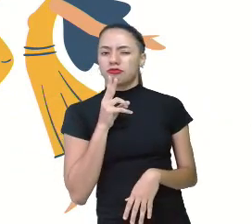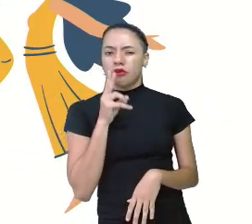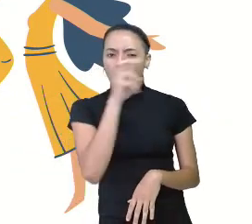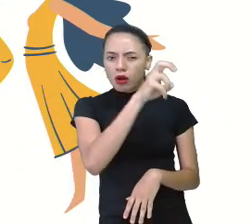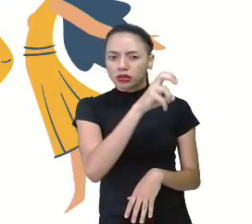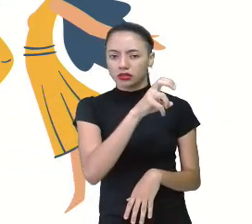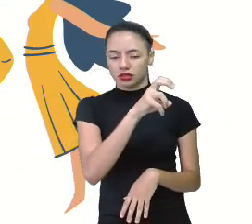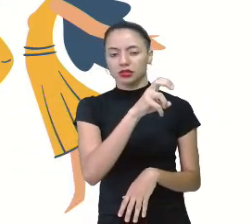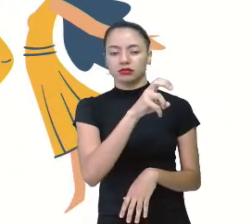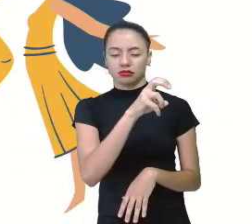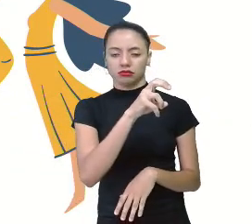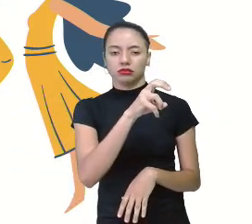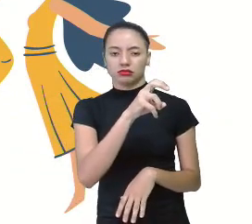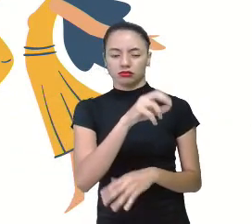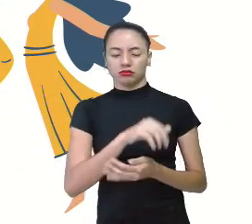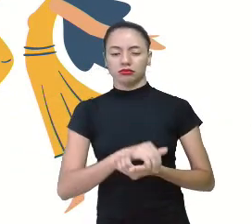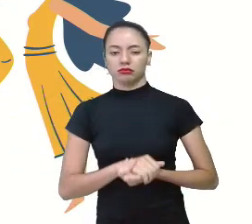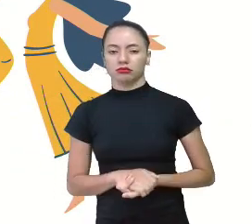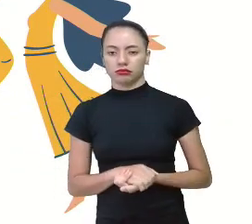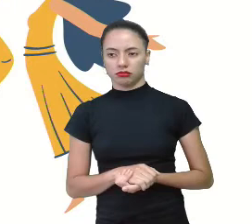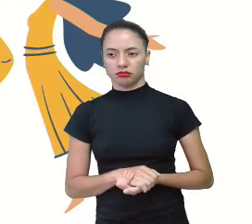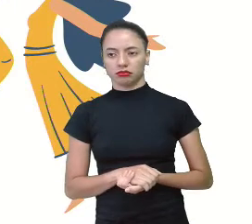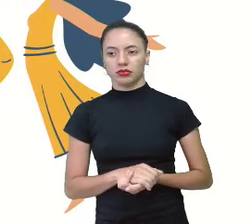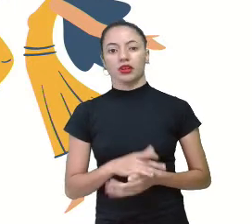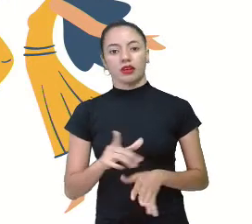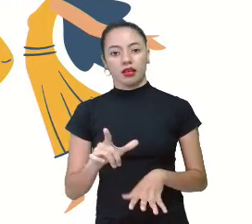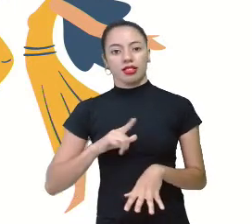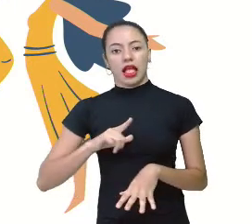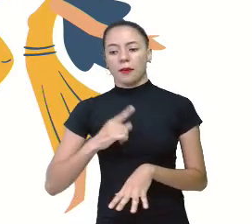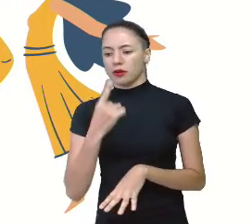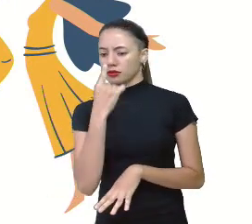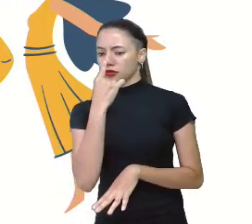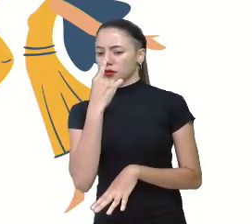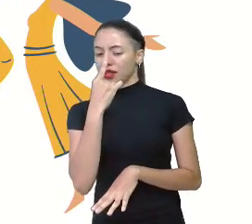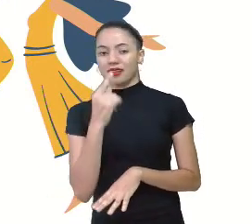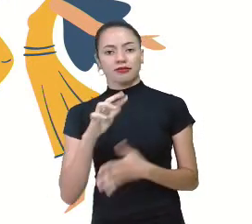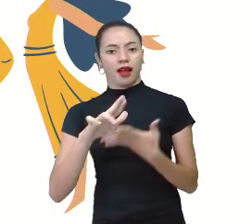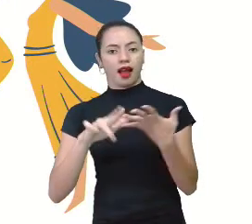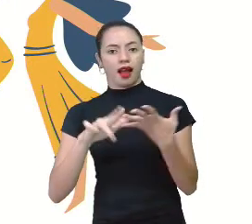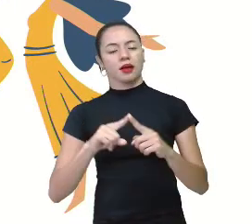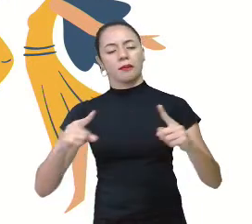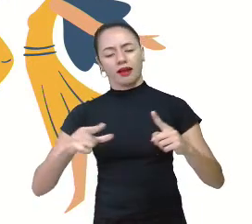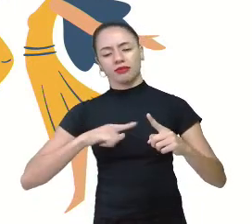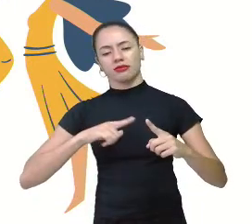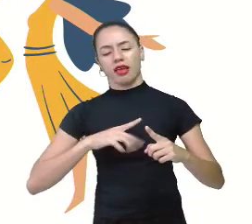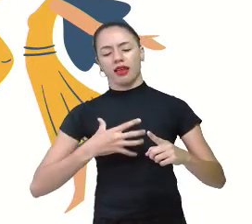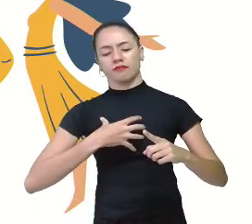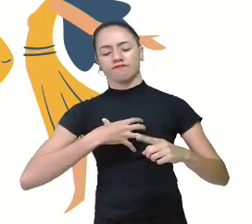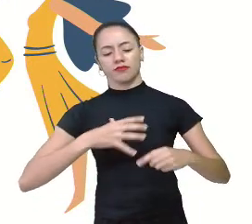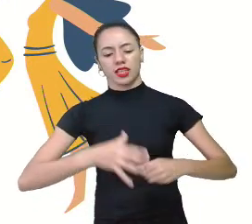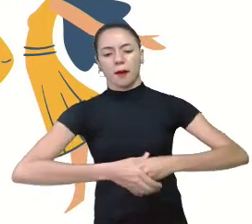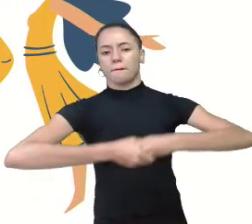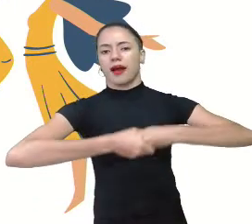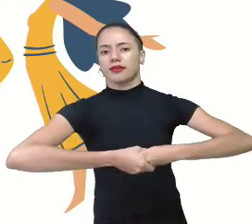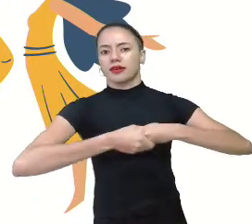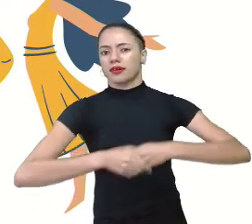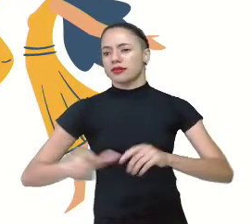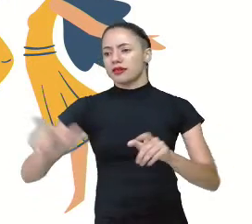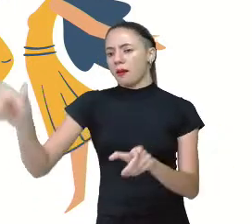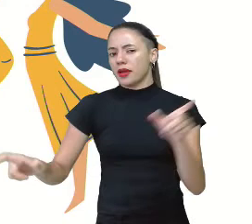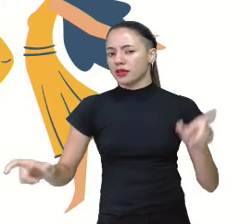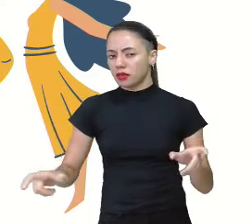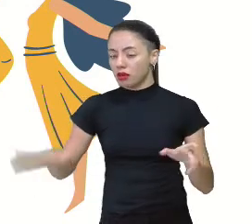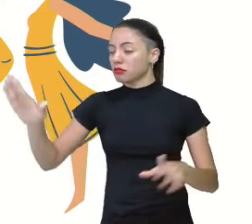além dos outros vínculos, né? A gente tem um vínculo de parceria entre as pessoas. Diálogo, né?